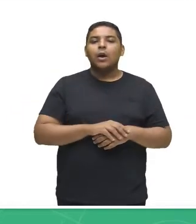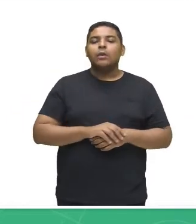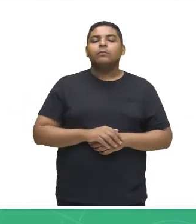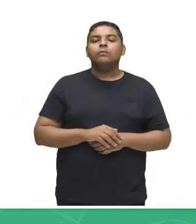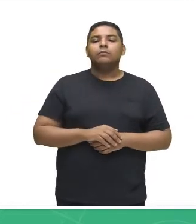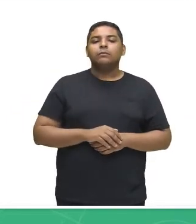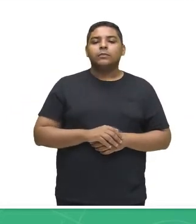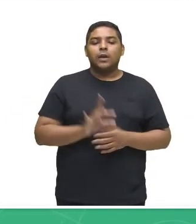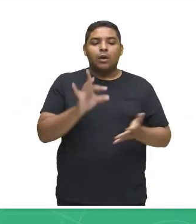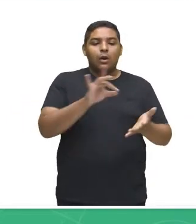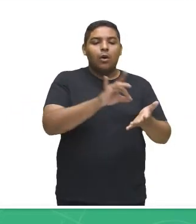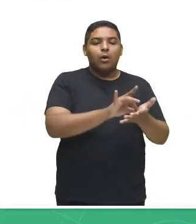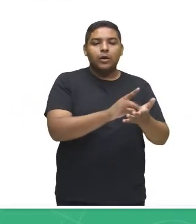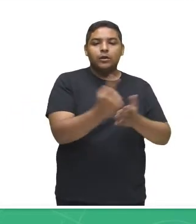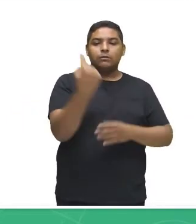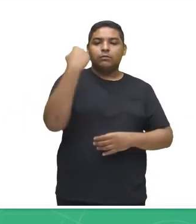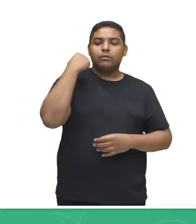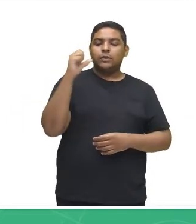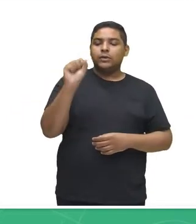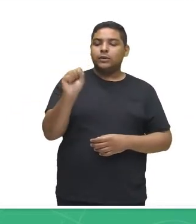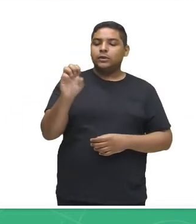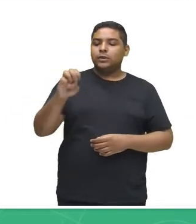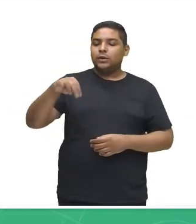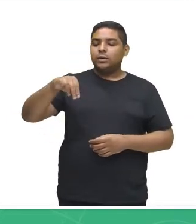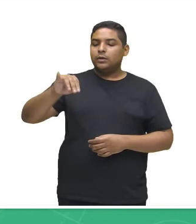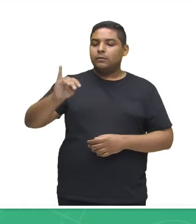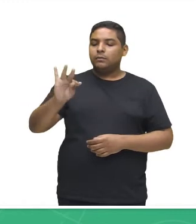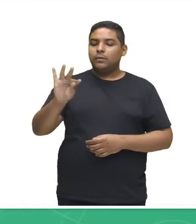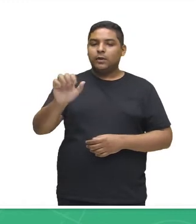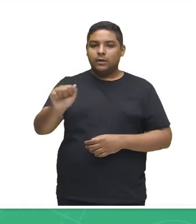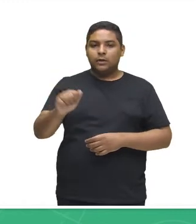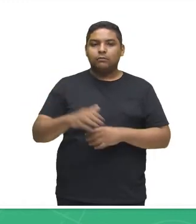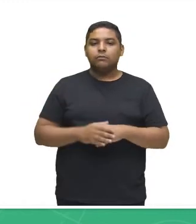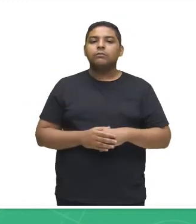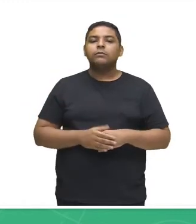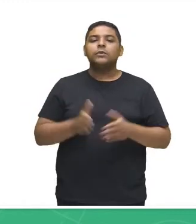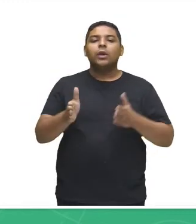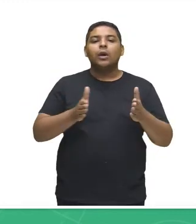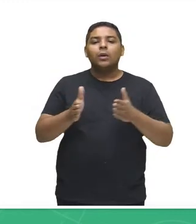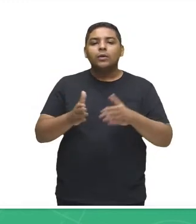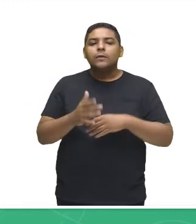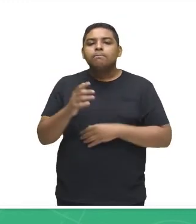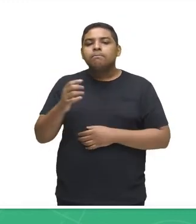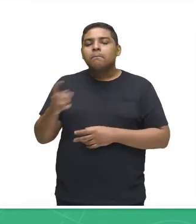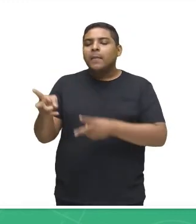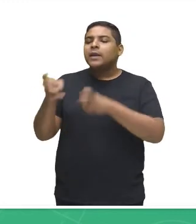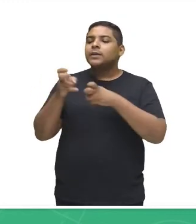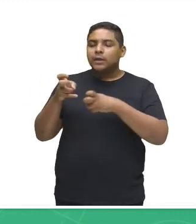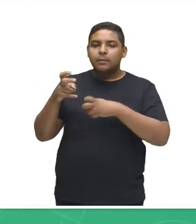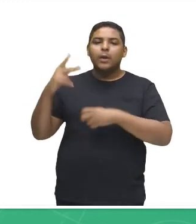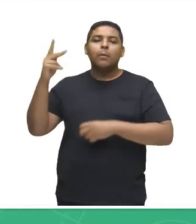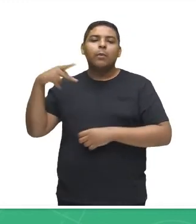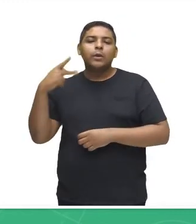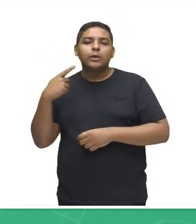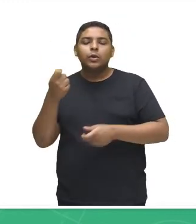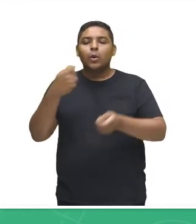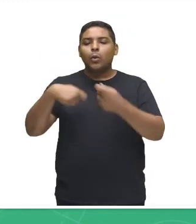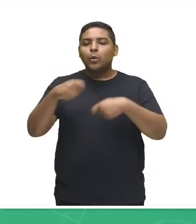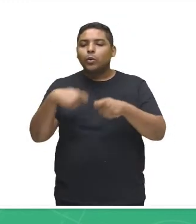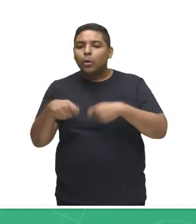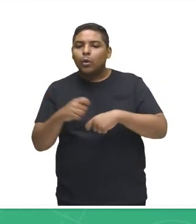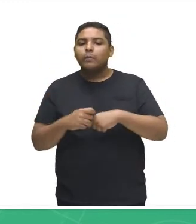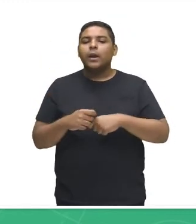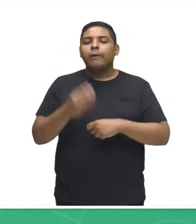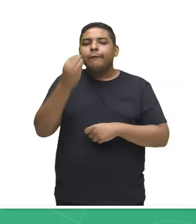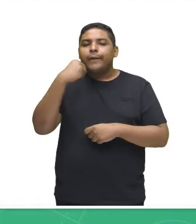eles vão se alocando na mesma região de acordo com o momento, percebendo a fragilidade política ou econômica de outro povo naquele